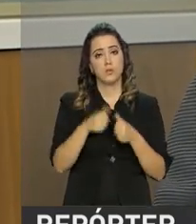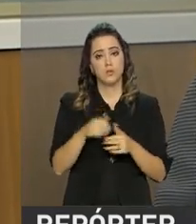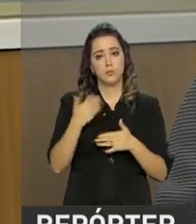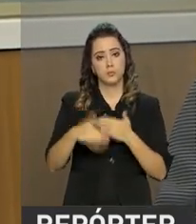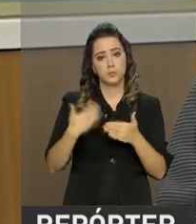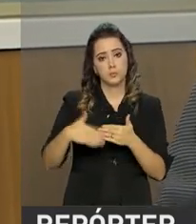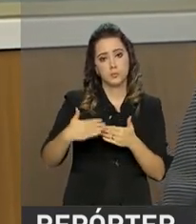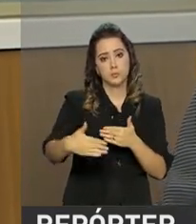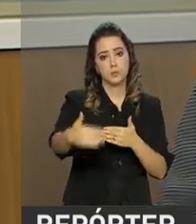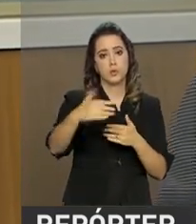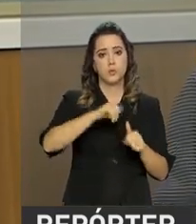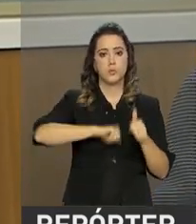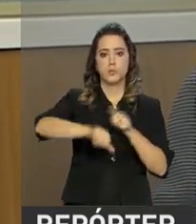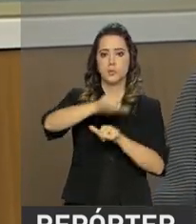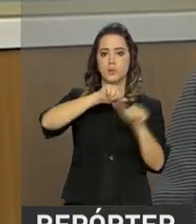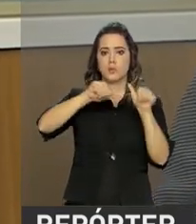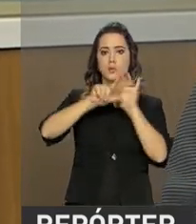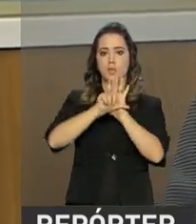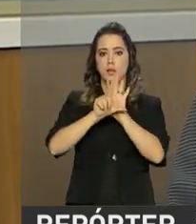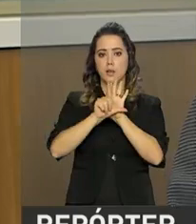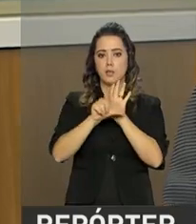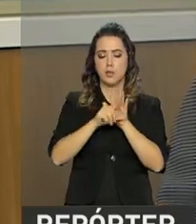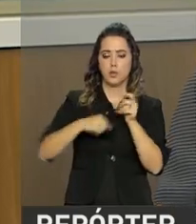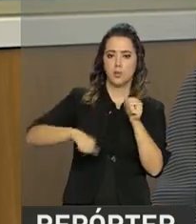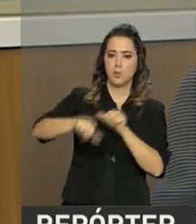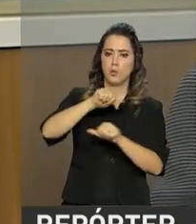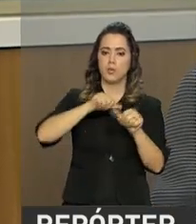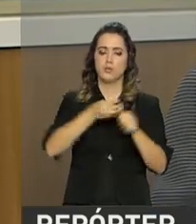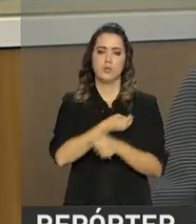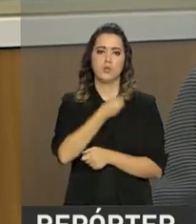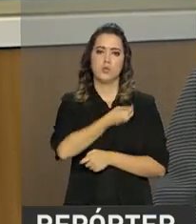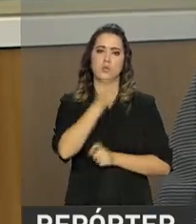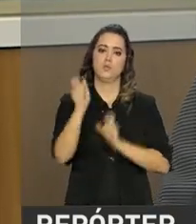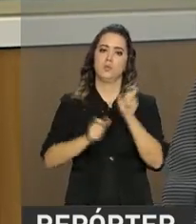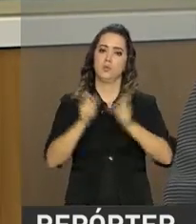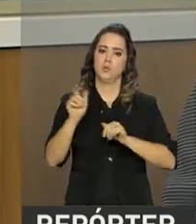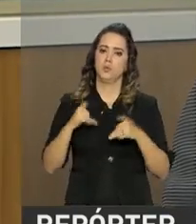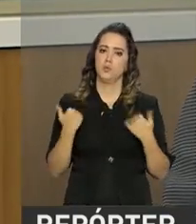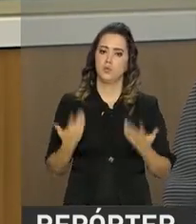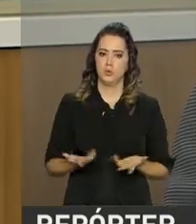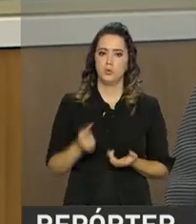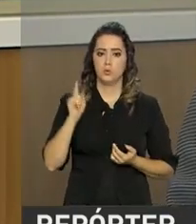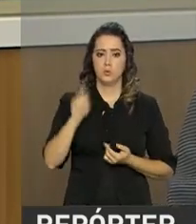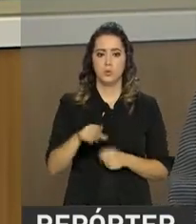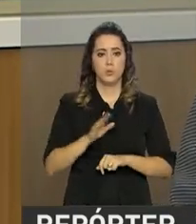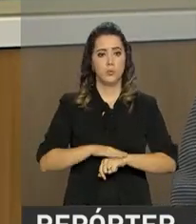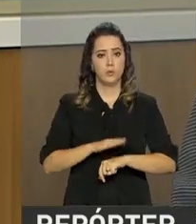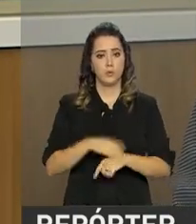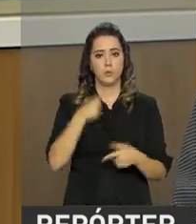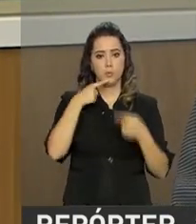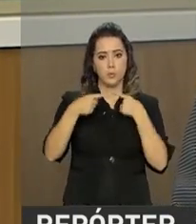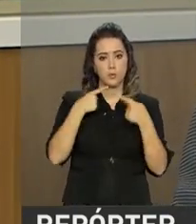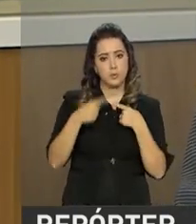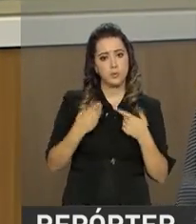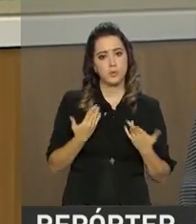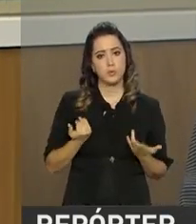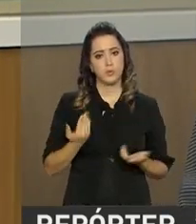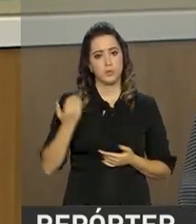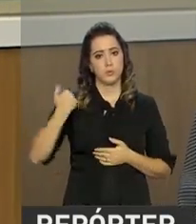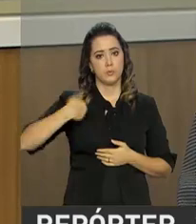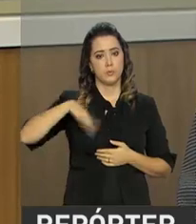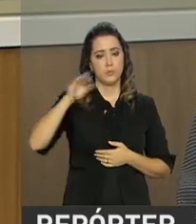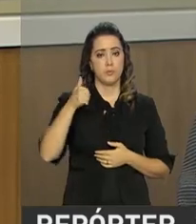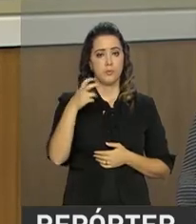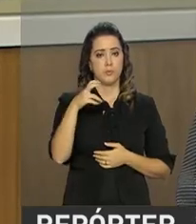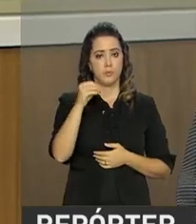permitir mudança de legislação mudança de comportamento das pessoas tão grande espaço de discussão com mais de